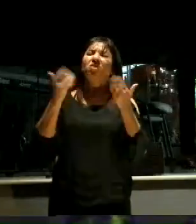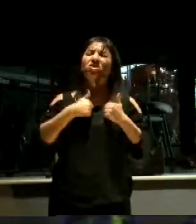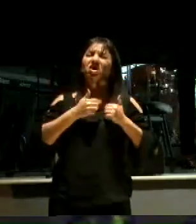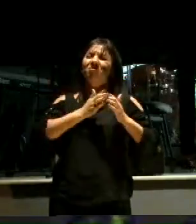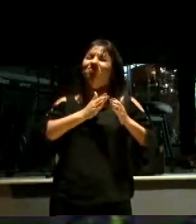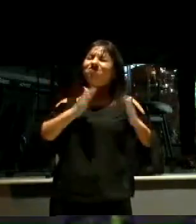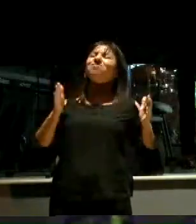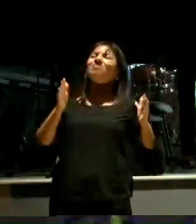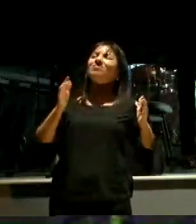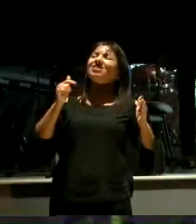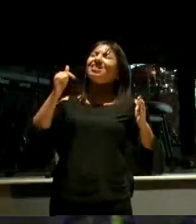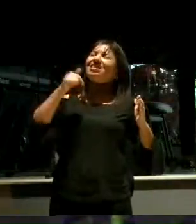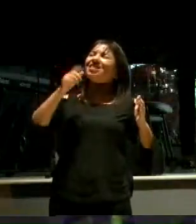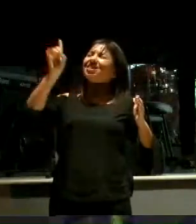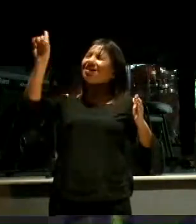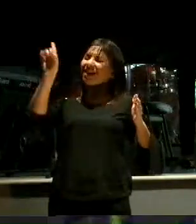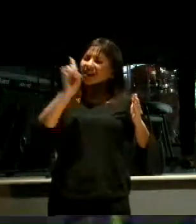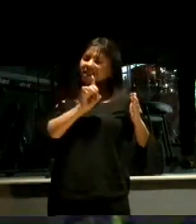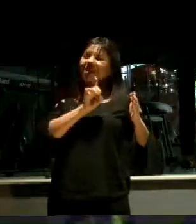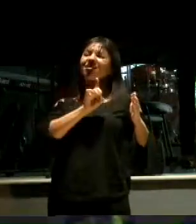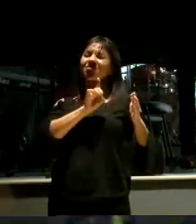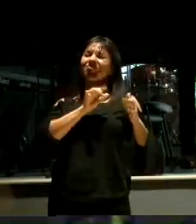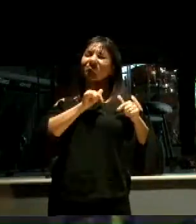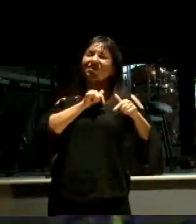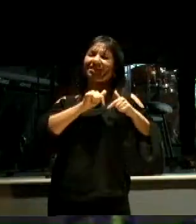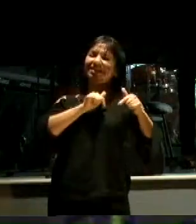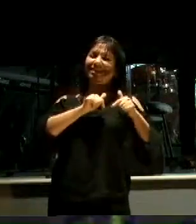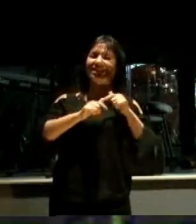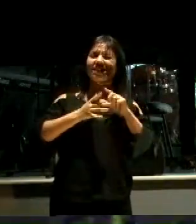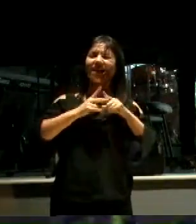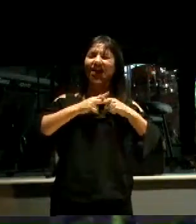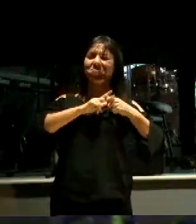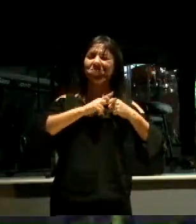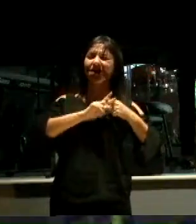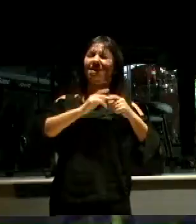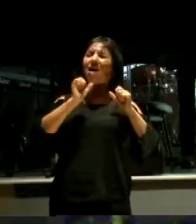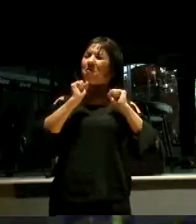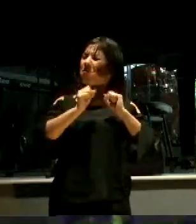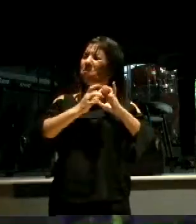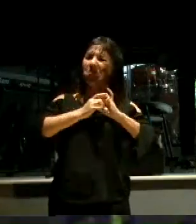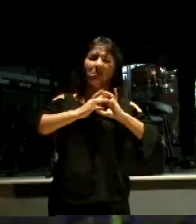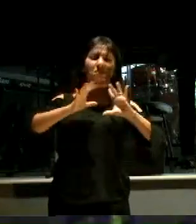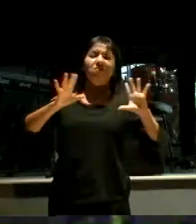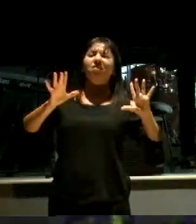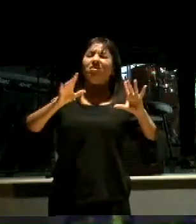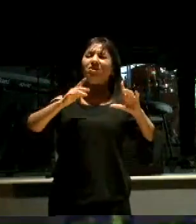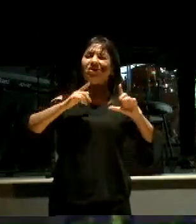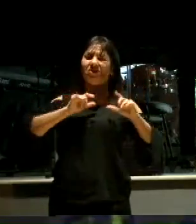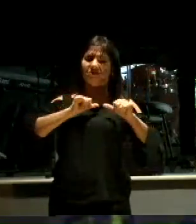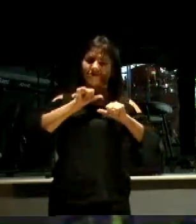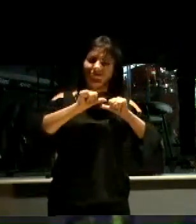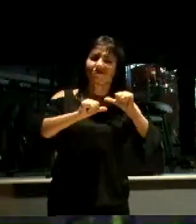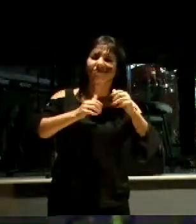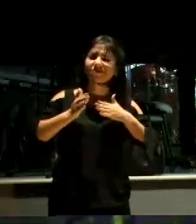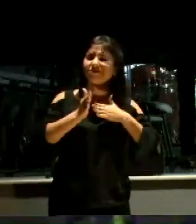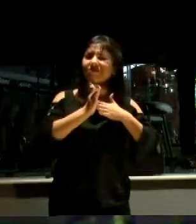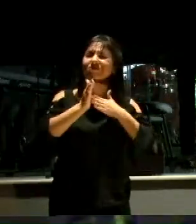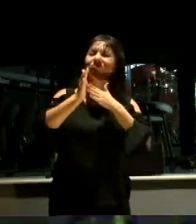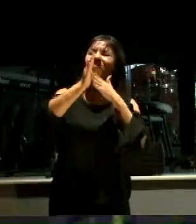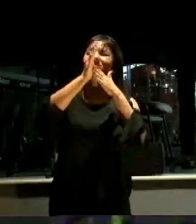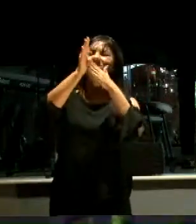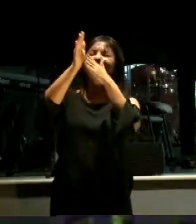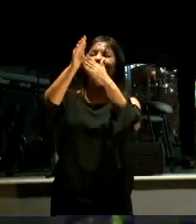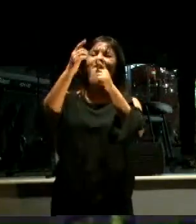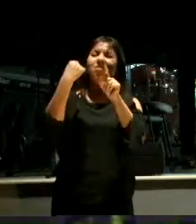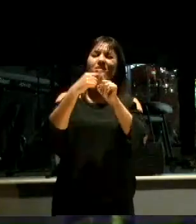tens liberdade para trabalhar na minha vida, para me dirigir, porque até quando